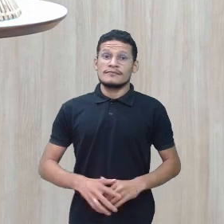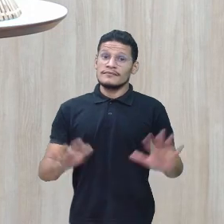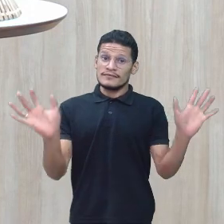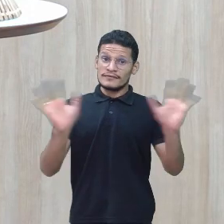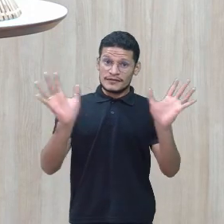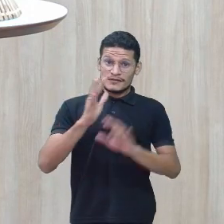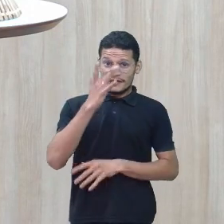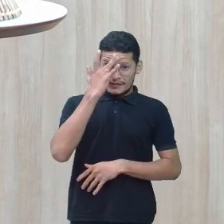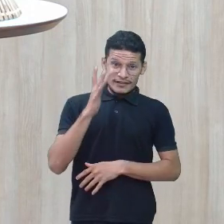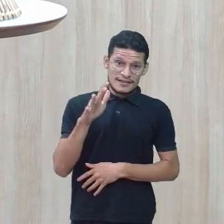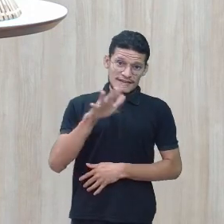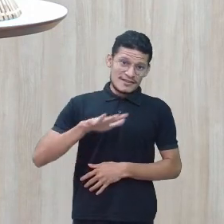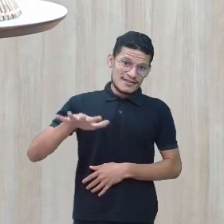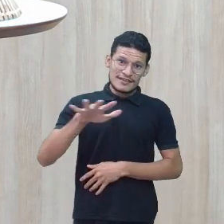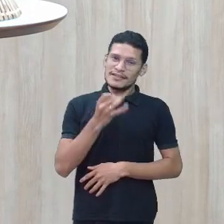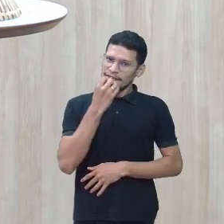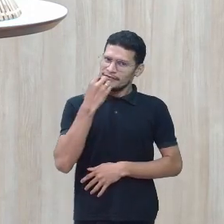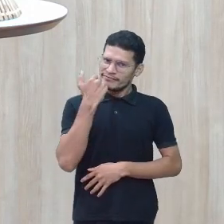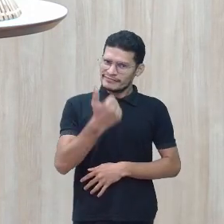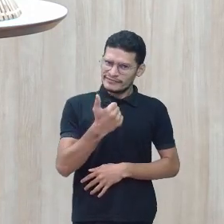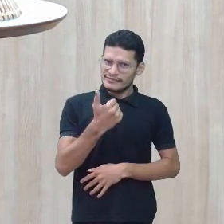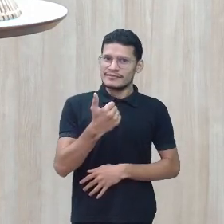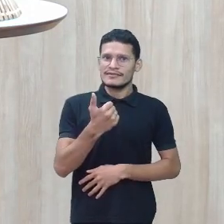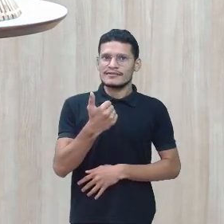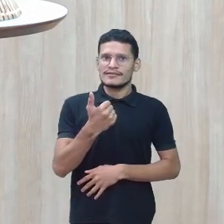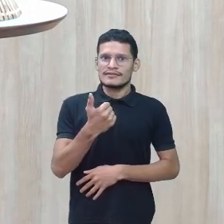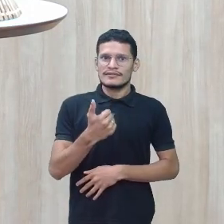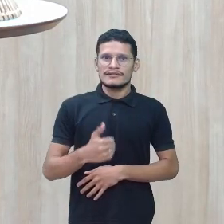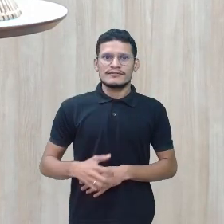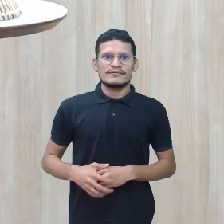Olá, pessoal. Tudo bem com vocês?